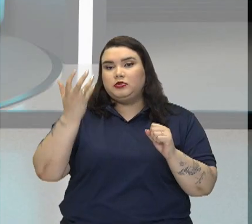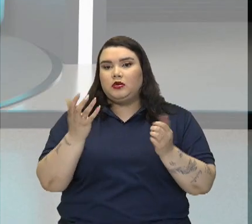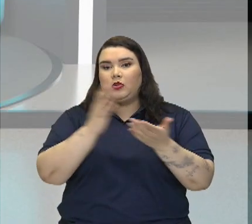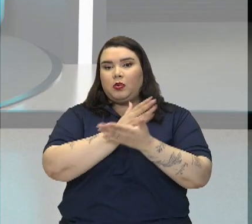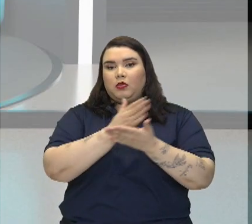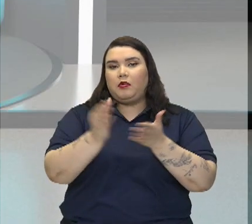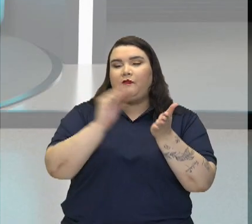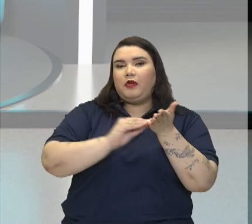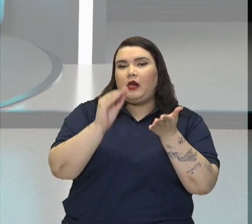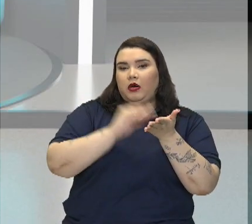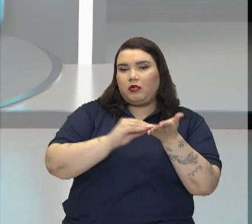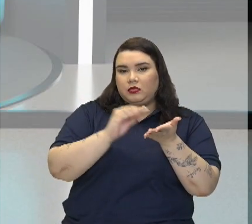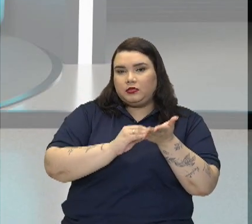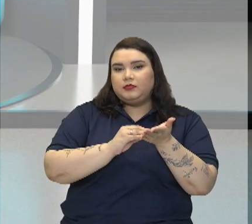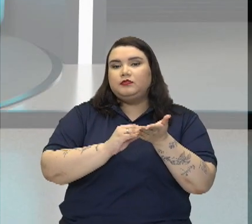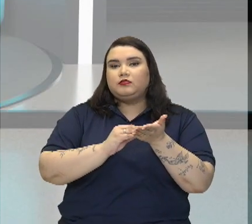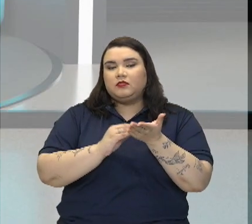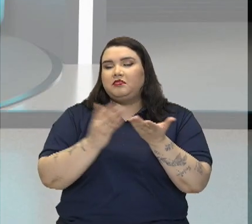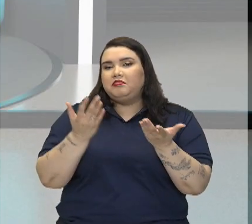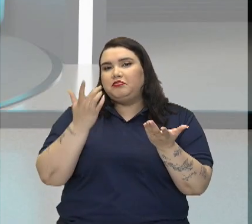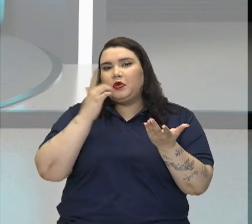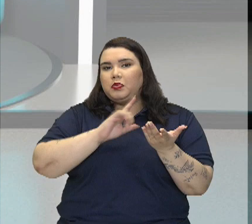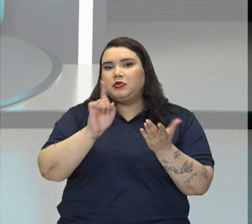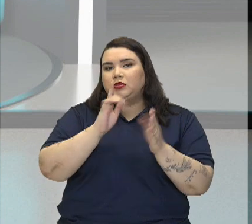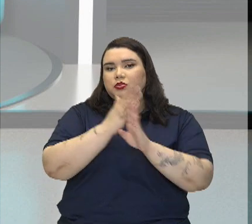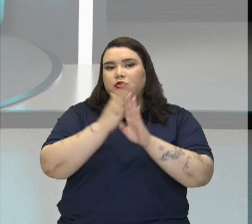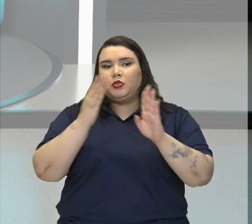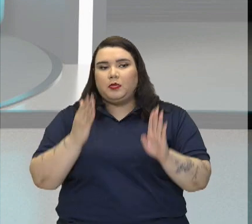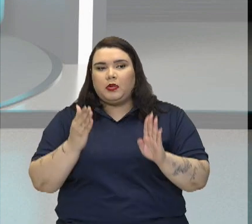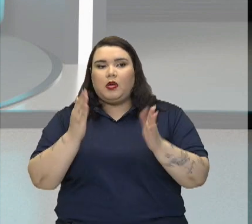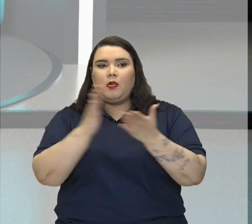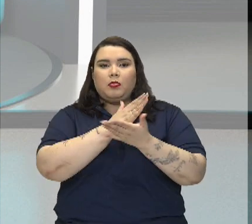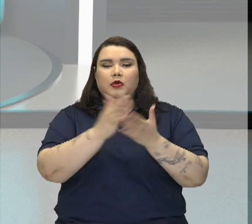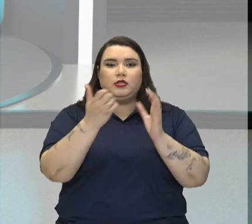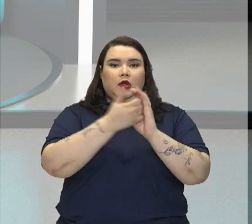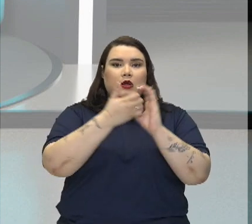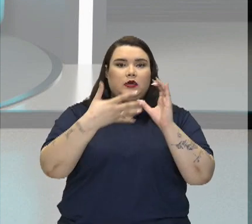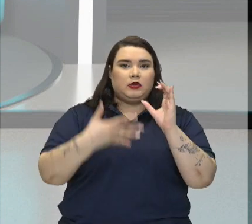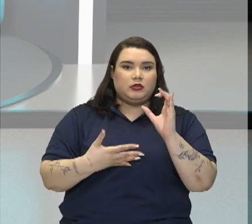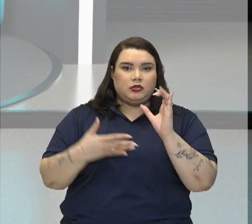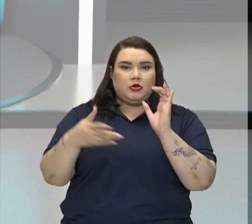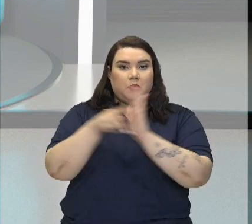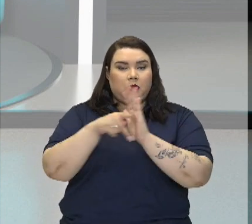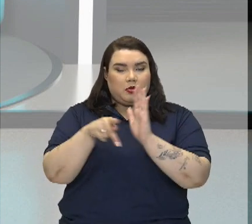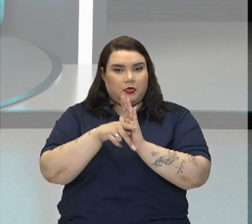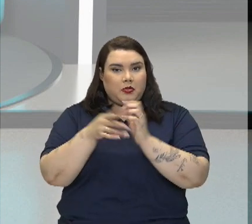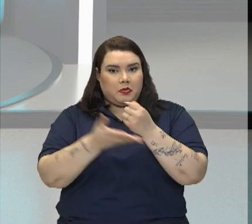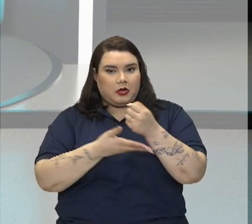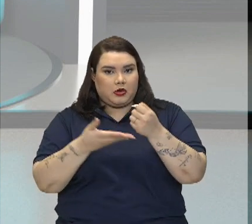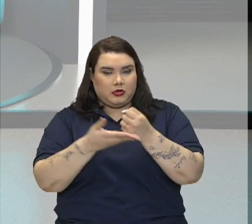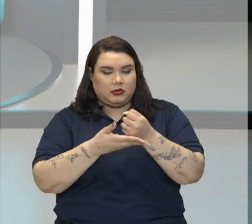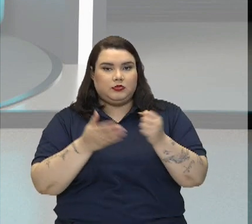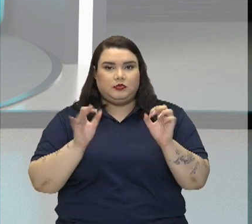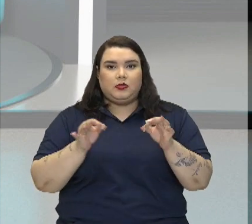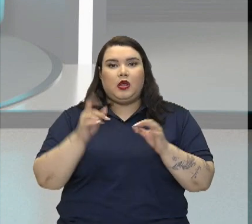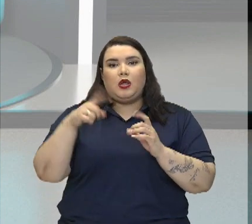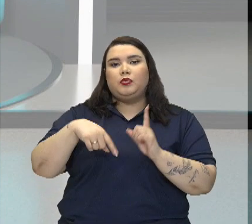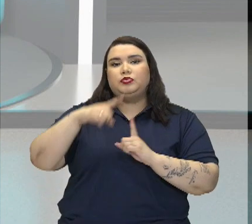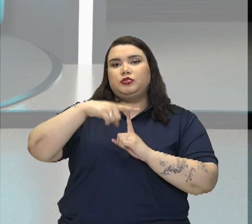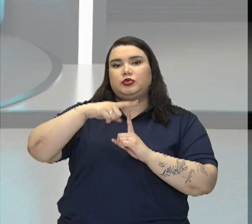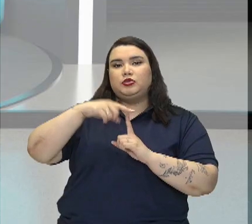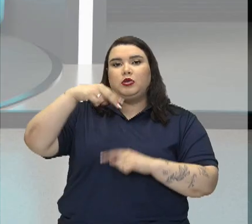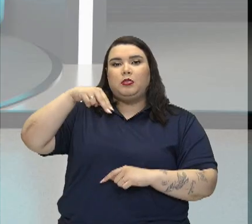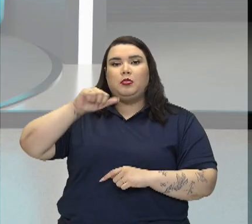falhas aí que você não vai encontrar alguns itens, alguns elementos, tá? É o não linear. Precisa,